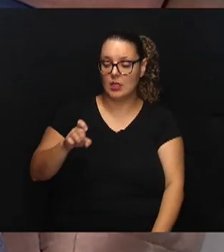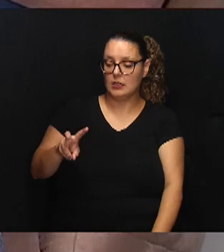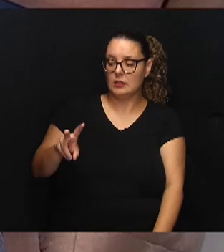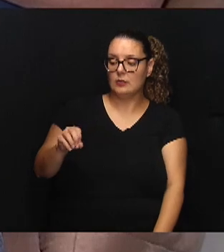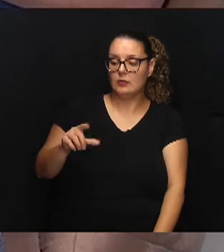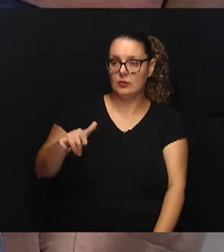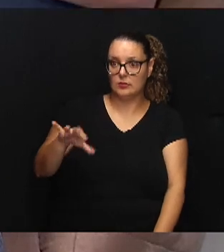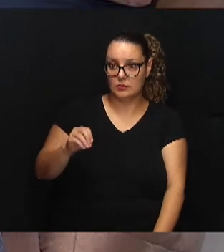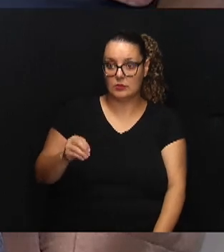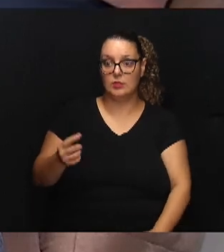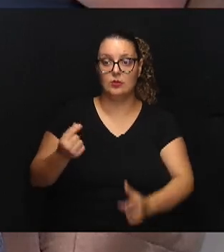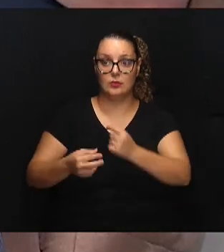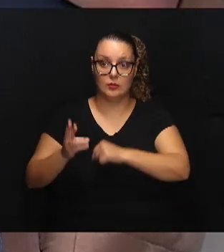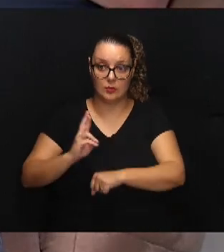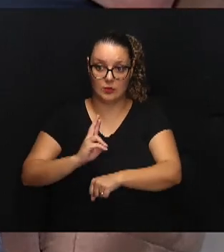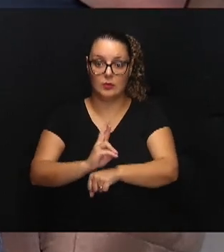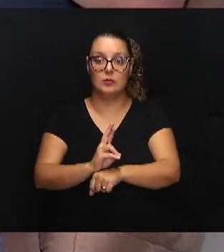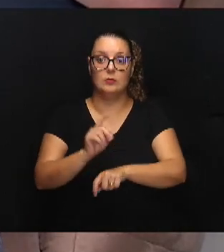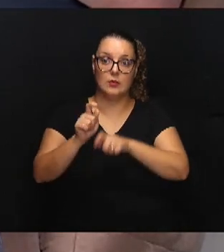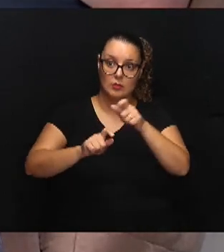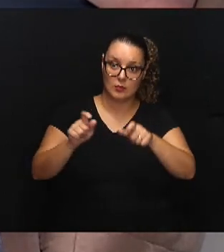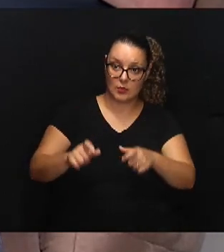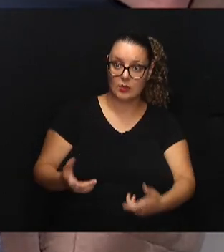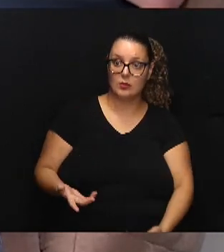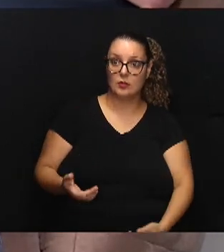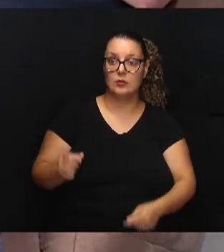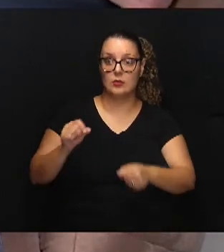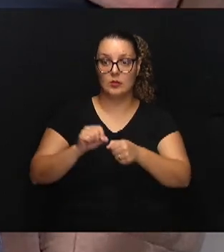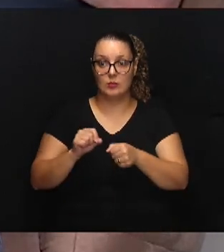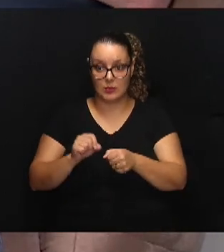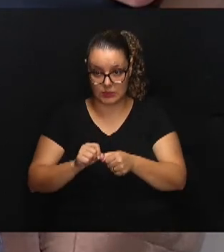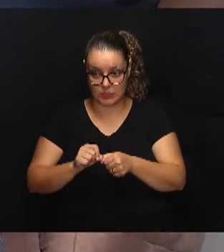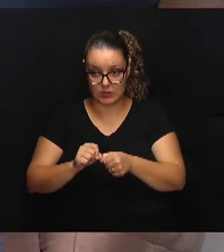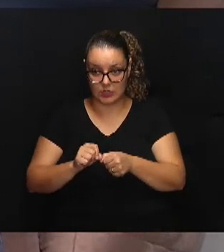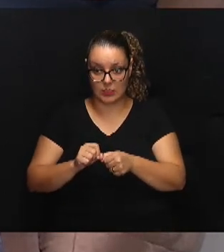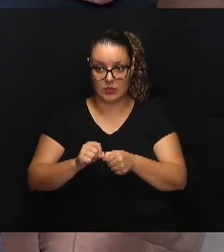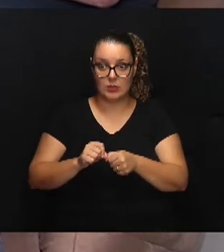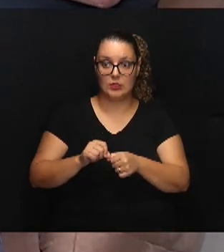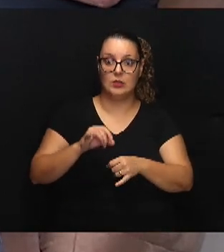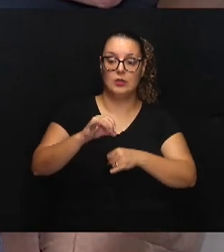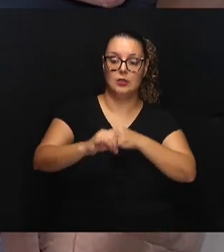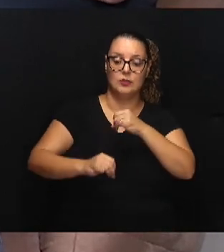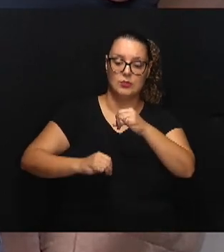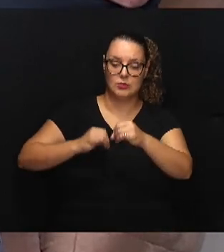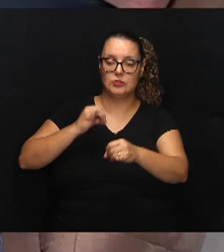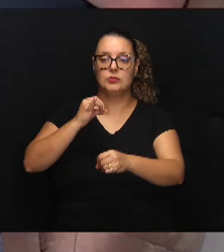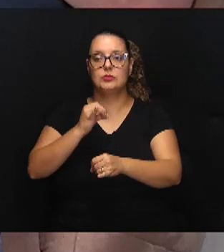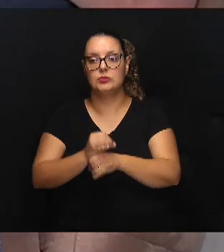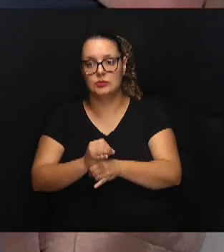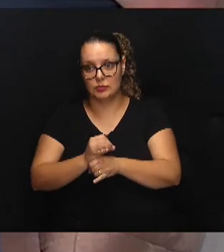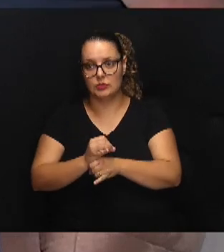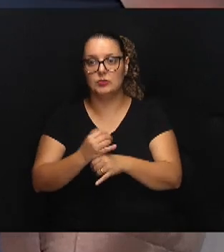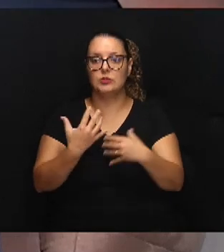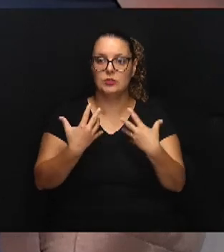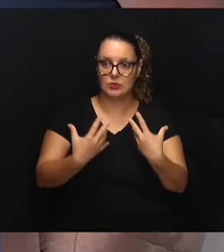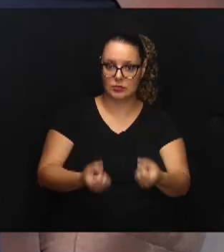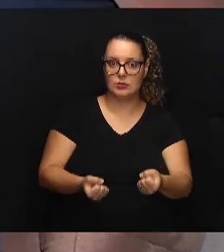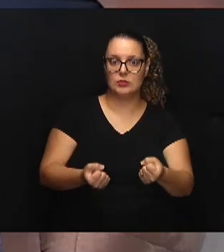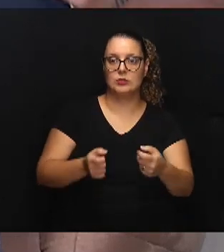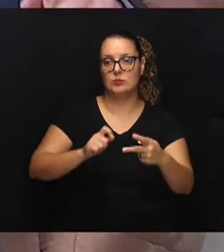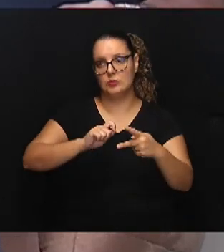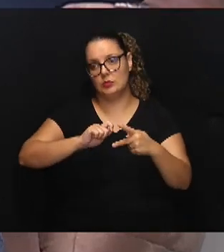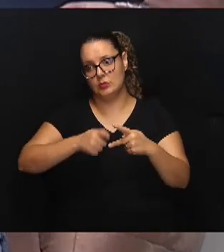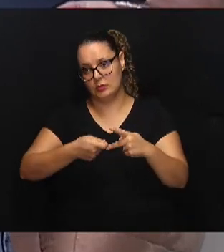do recurso para aquelas pessoas que fizerem via internet e aceitarem receber